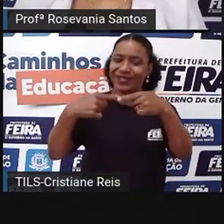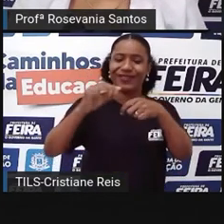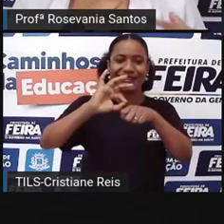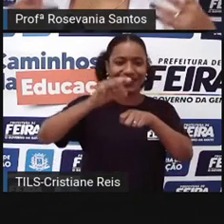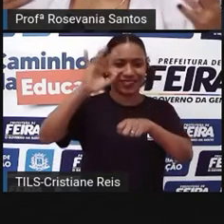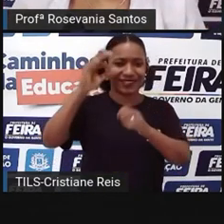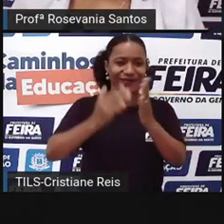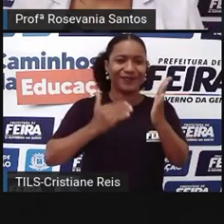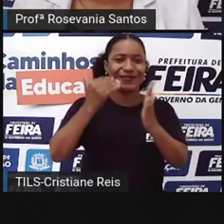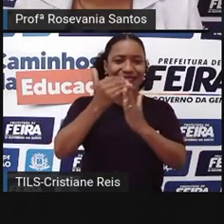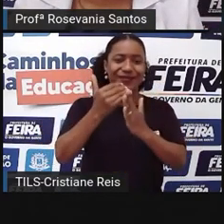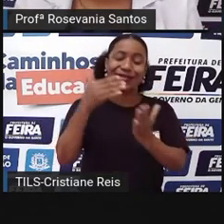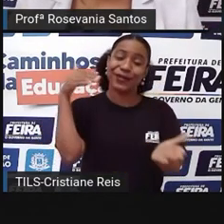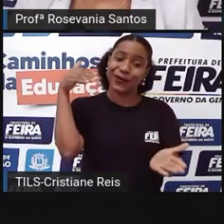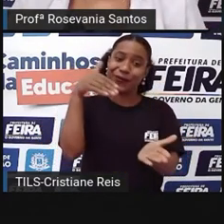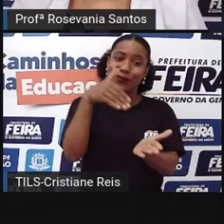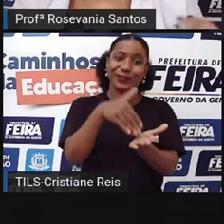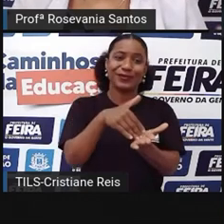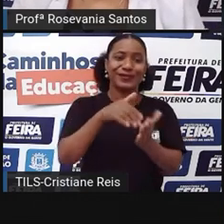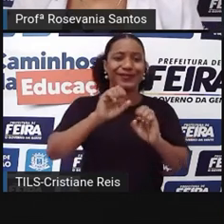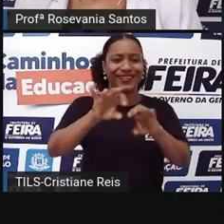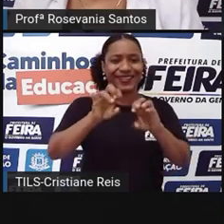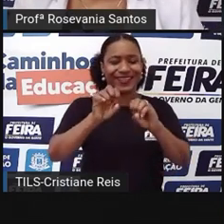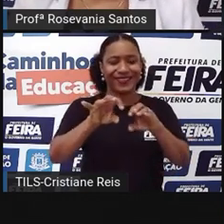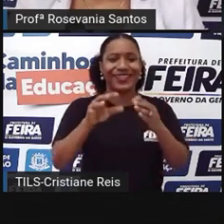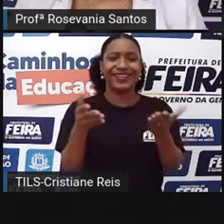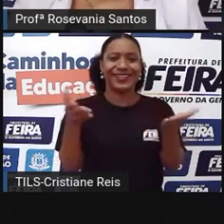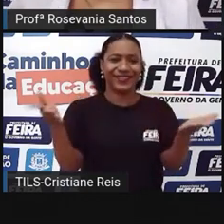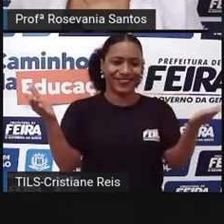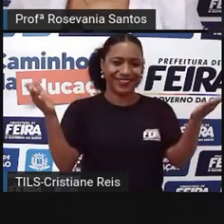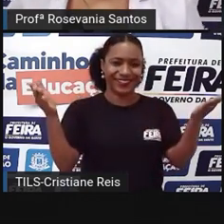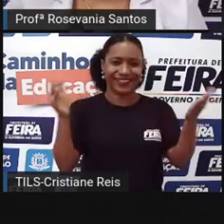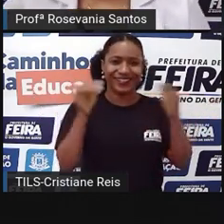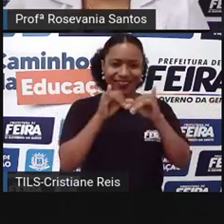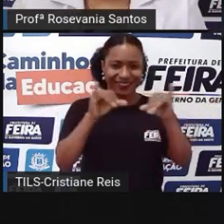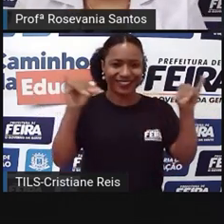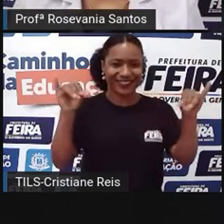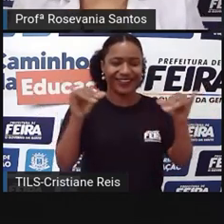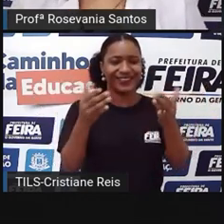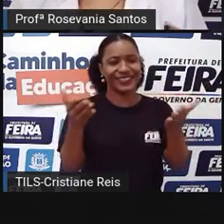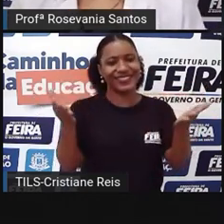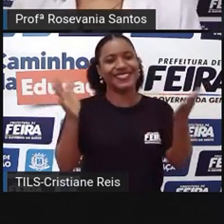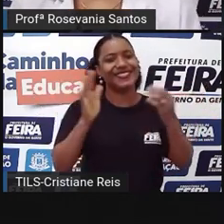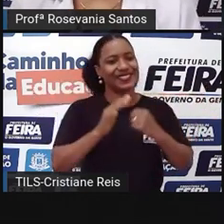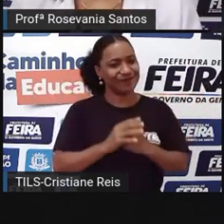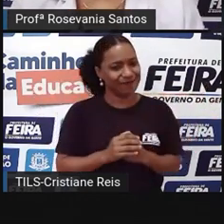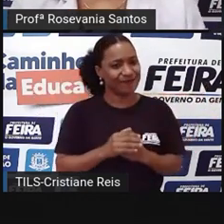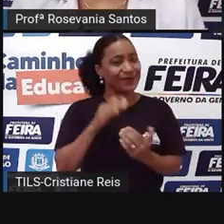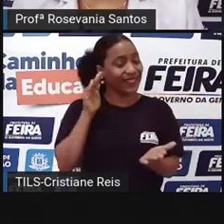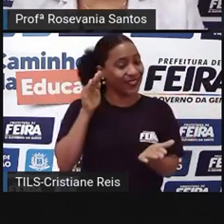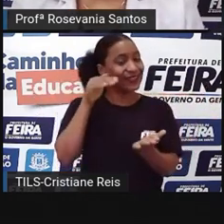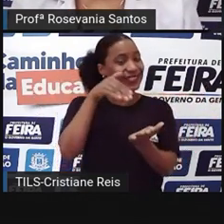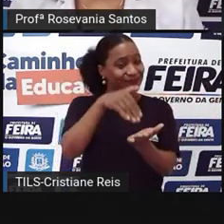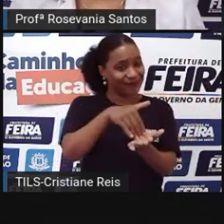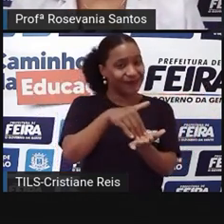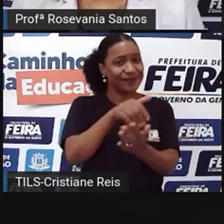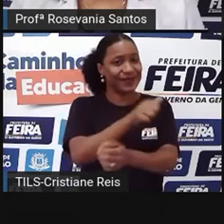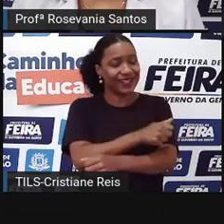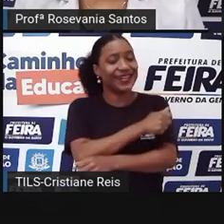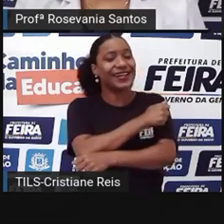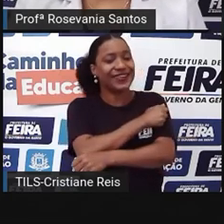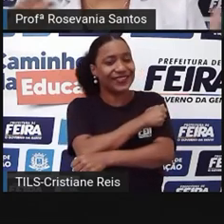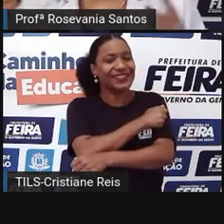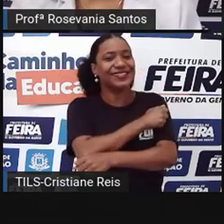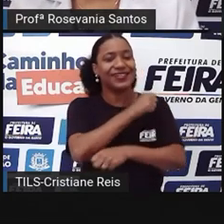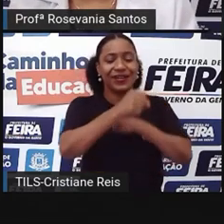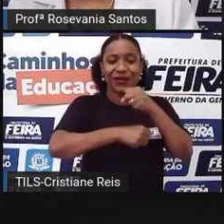Mas essa é a nossa última aula e eu queria deixar essa mensagem aí para vocês. Gente, é a nossa última aula, né? Vencendo esse